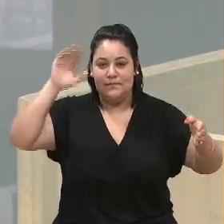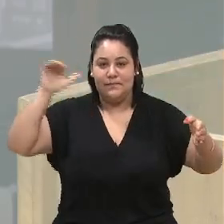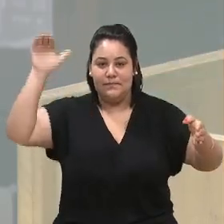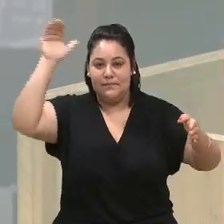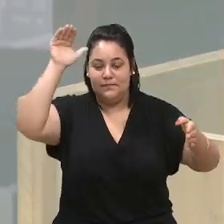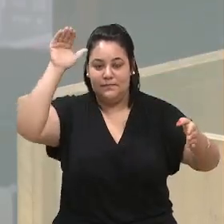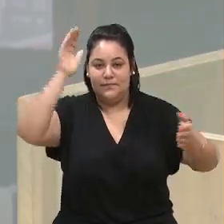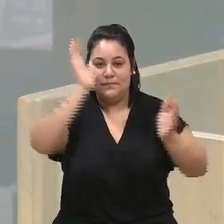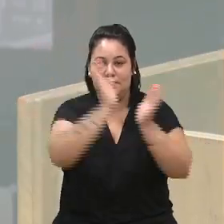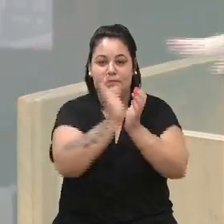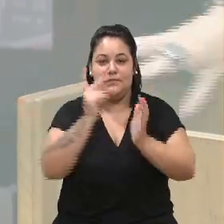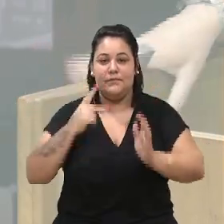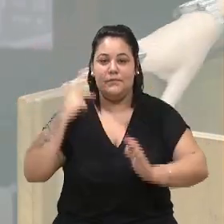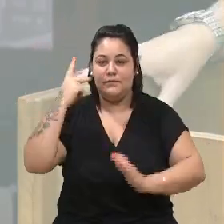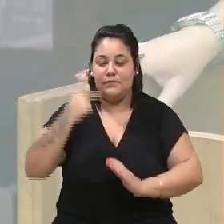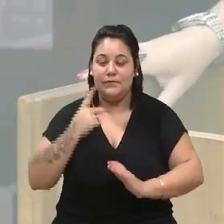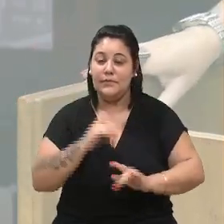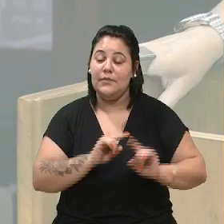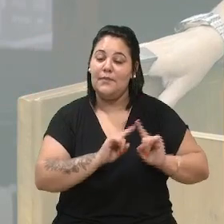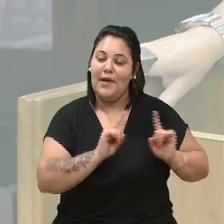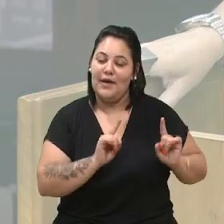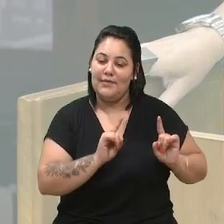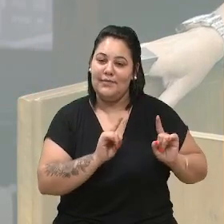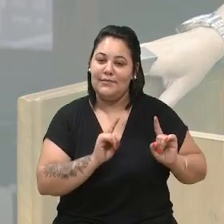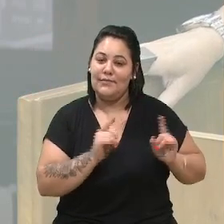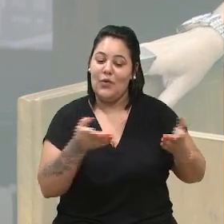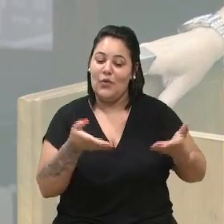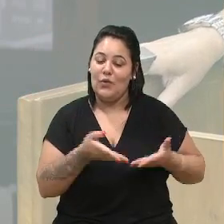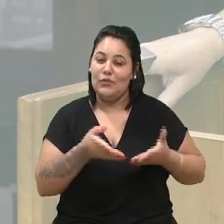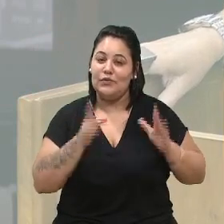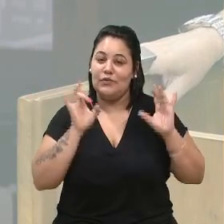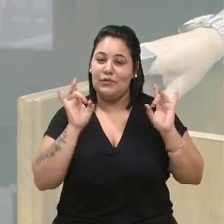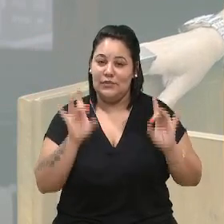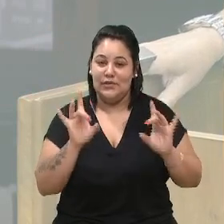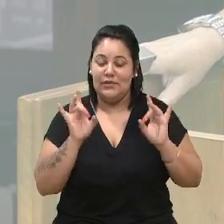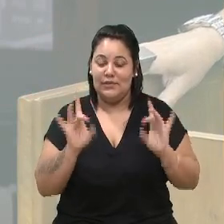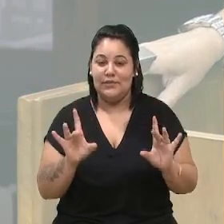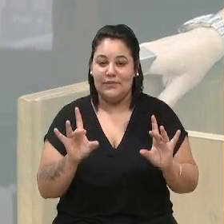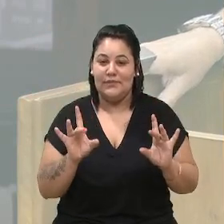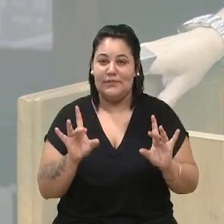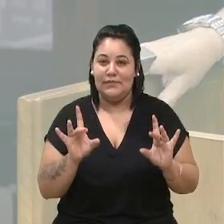vereadores e vereadoras, mas, em especial, a